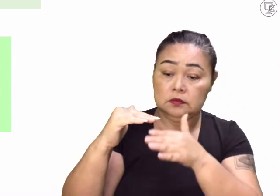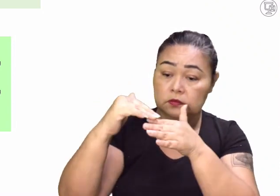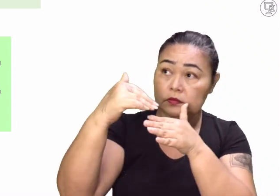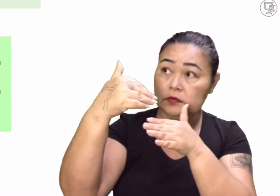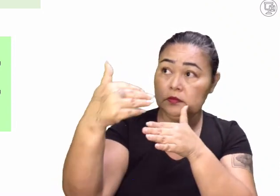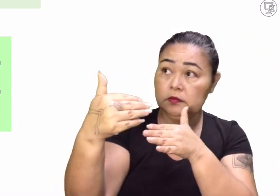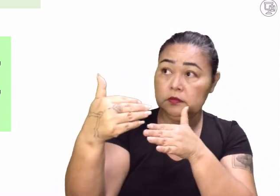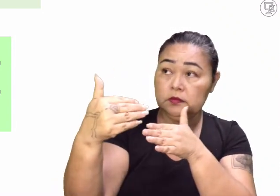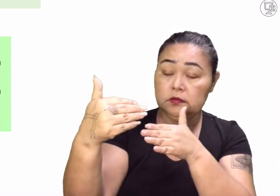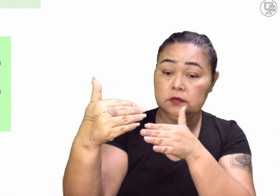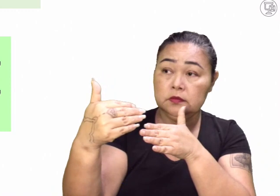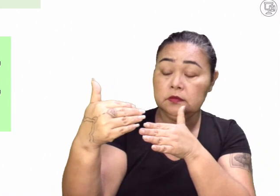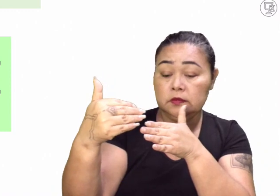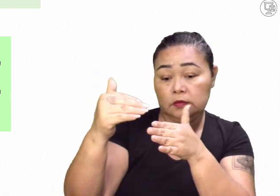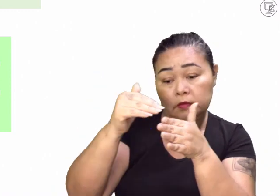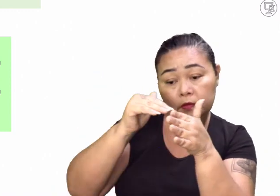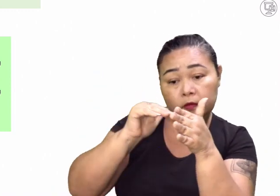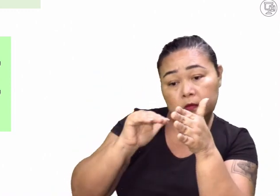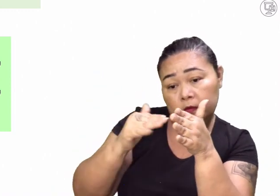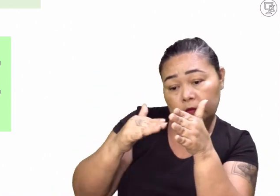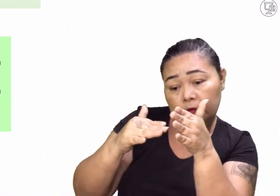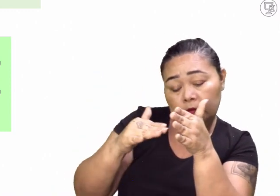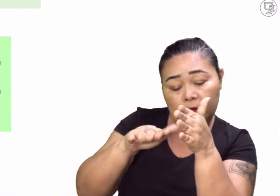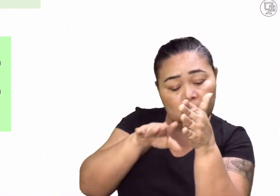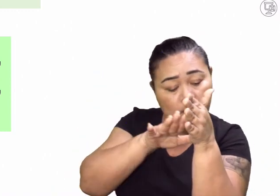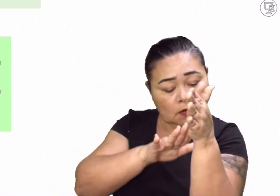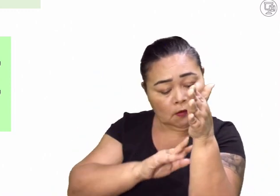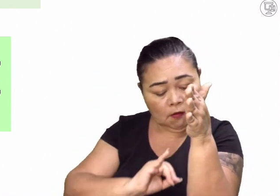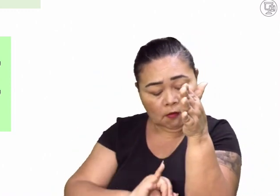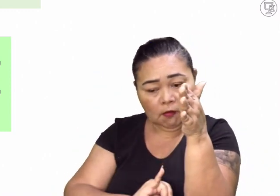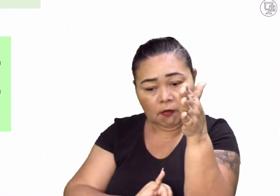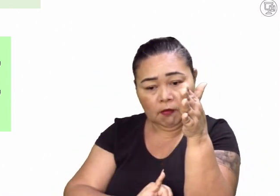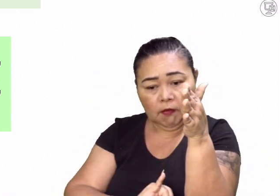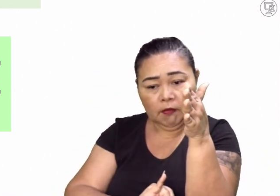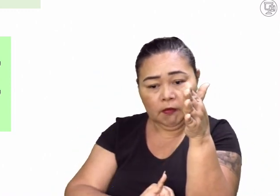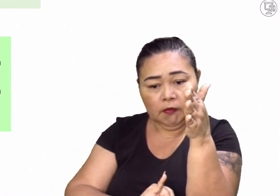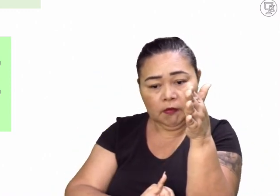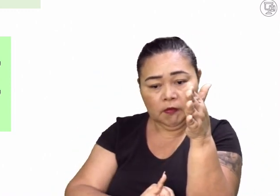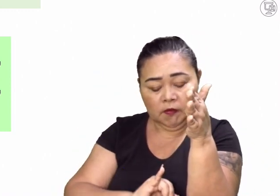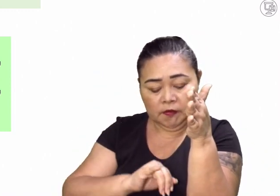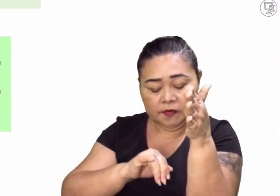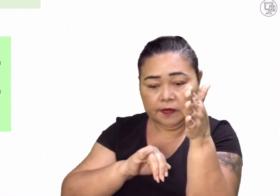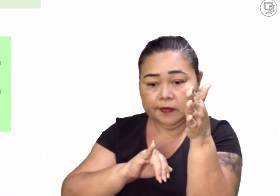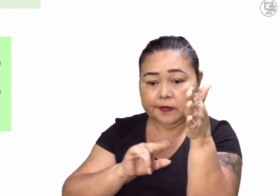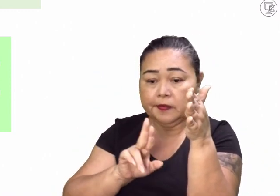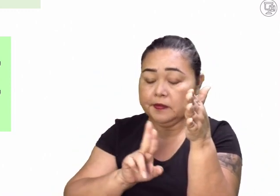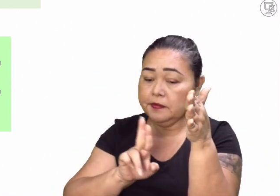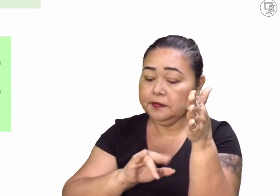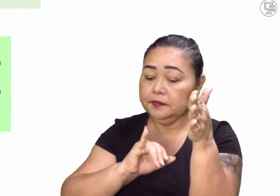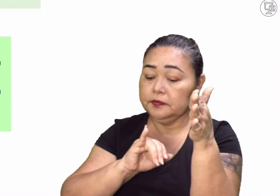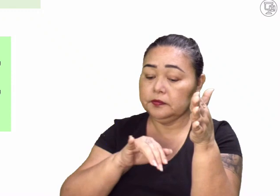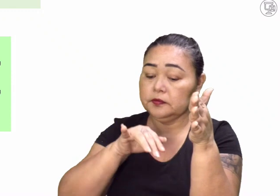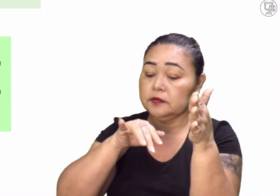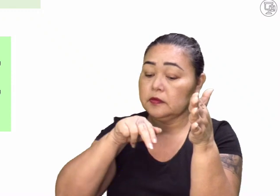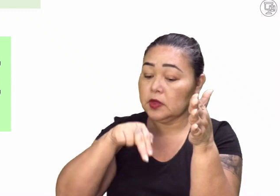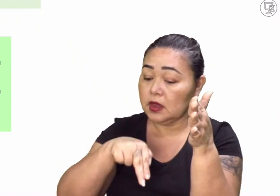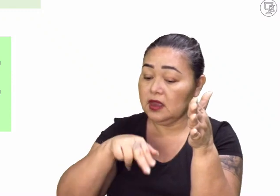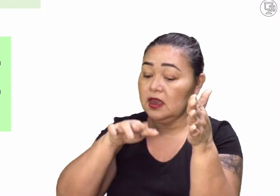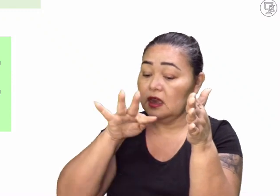superior, o curso médio e o curso aqui mais embaixo, ó, chamado de